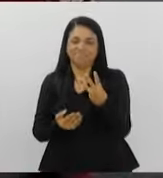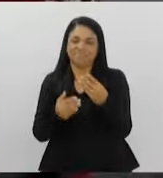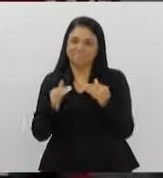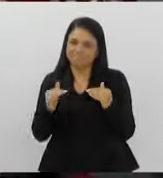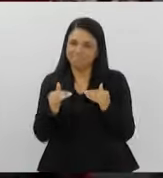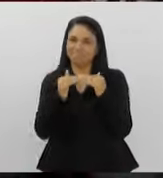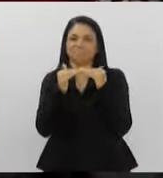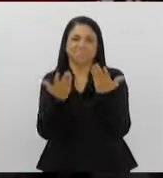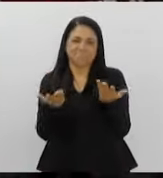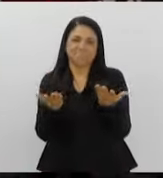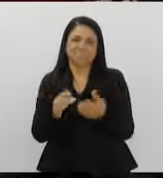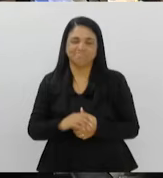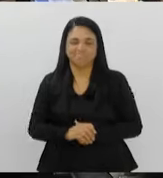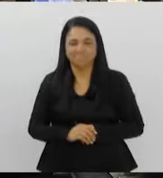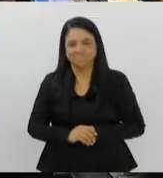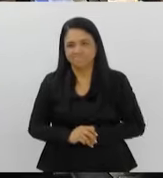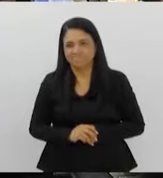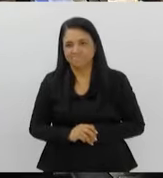adequado.